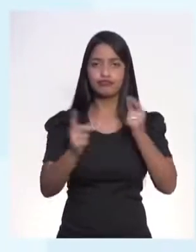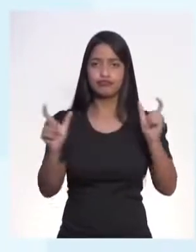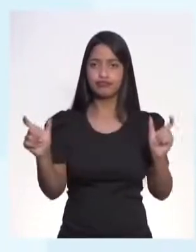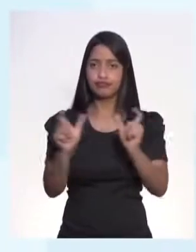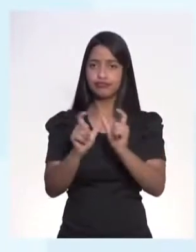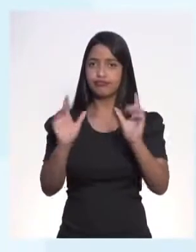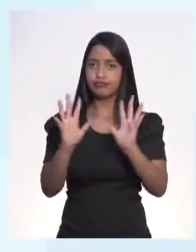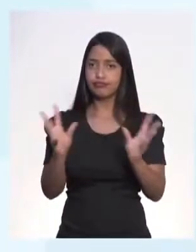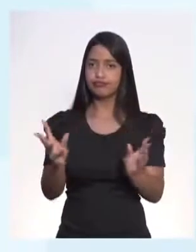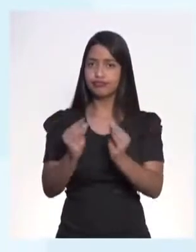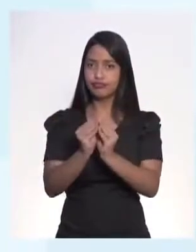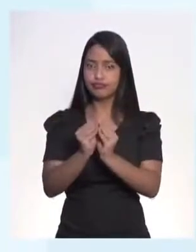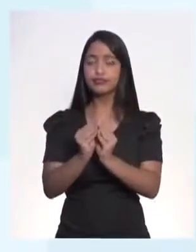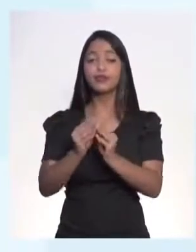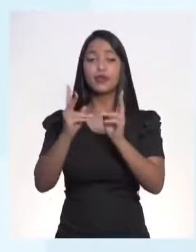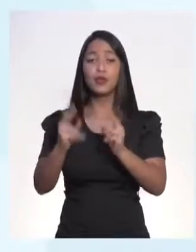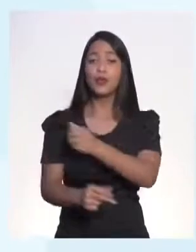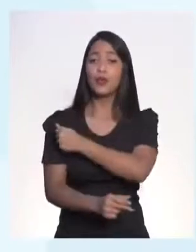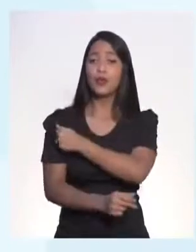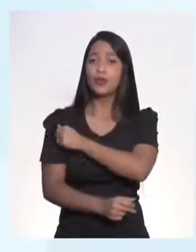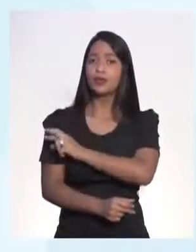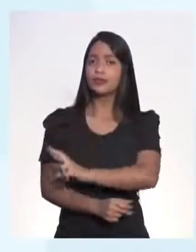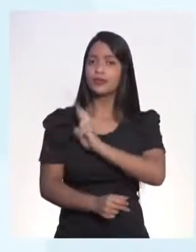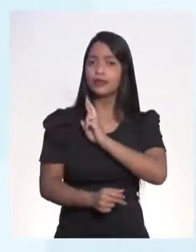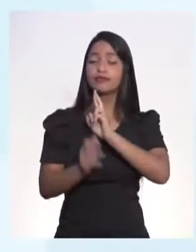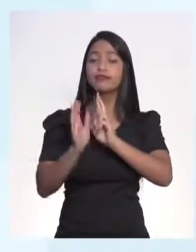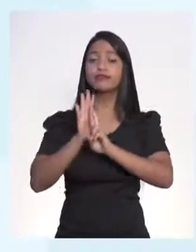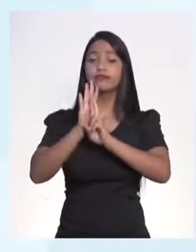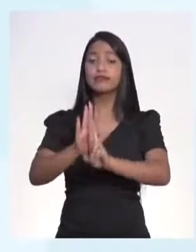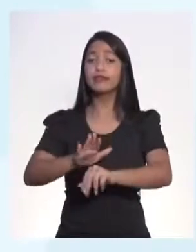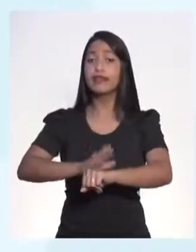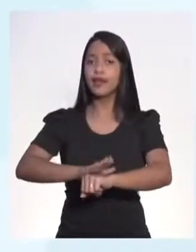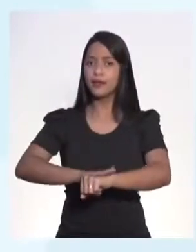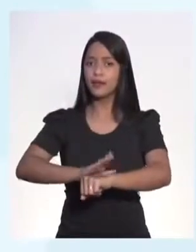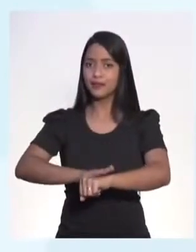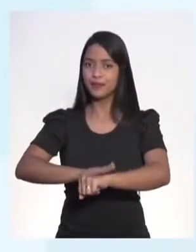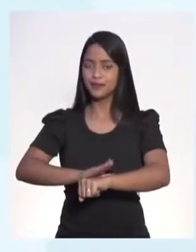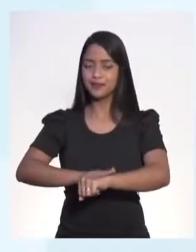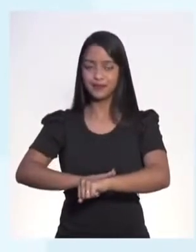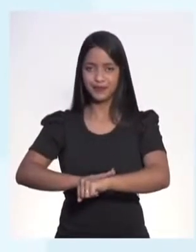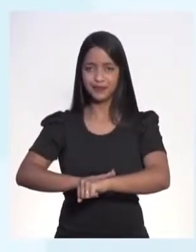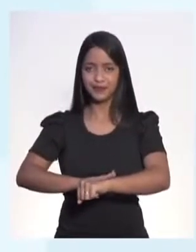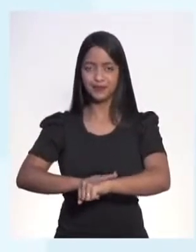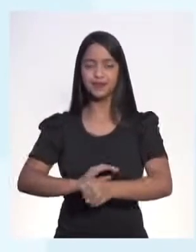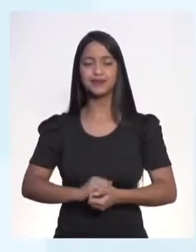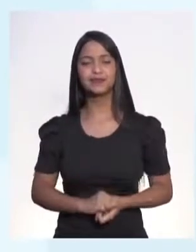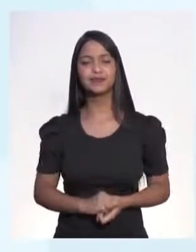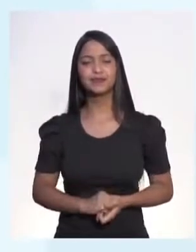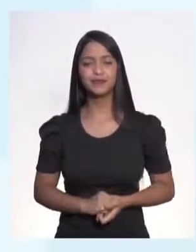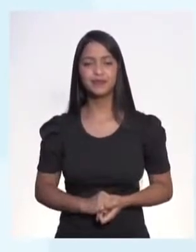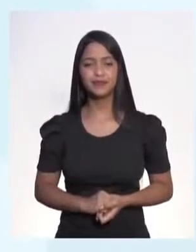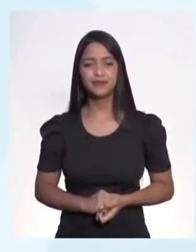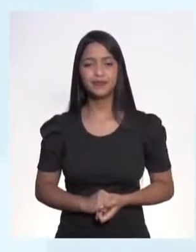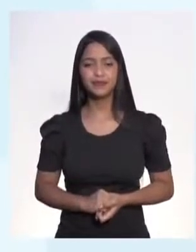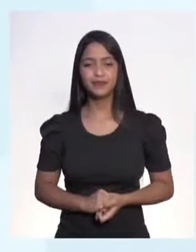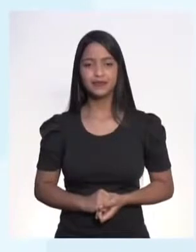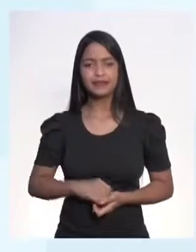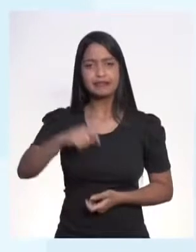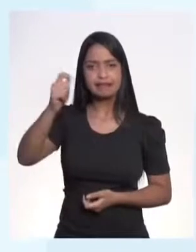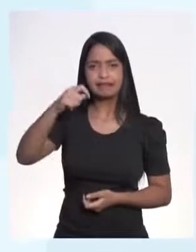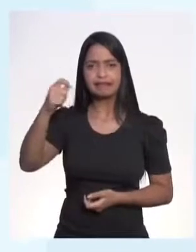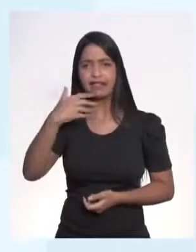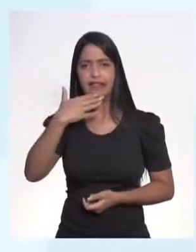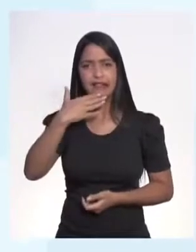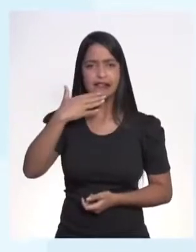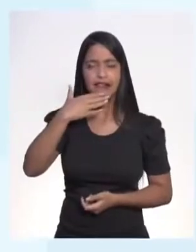representa como aluna me disse lá o tempo Eita está balançando aqui a louça o tempo por isso tá a letra tá meio tá